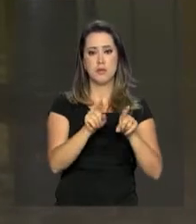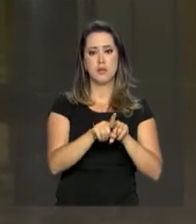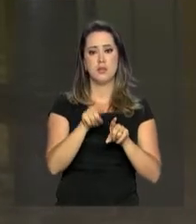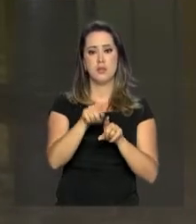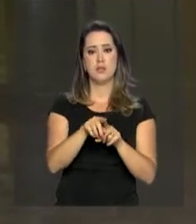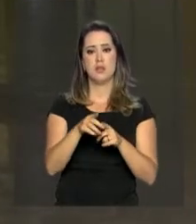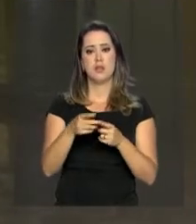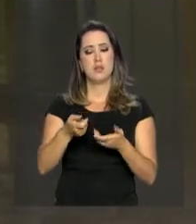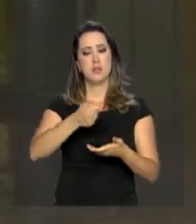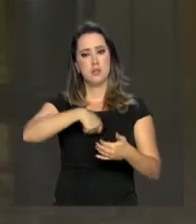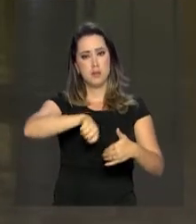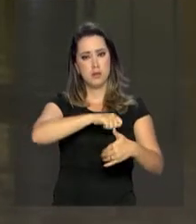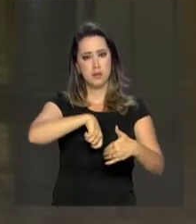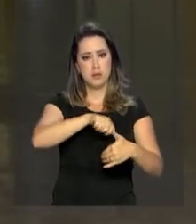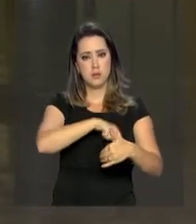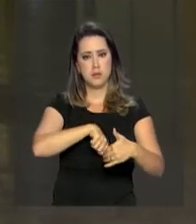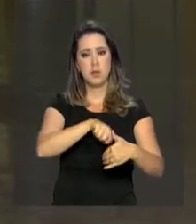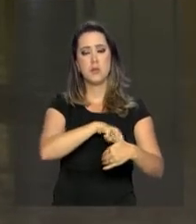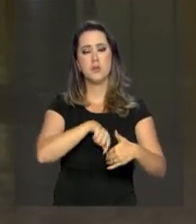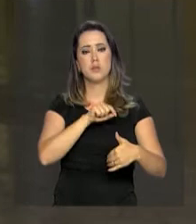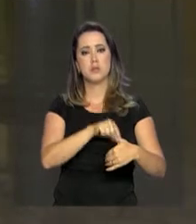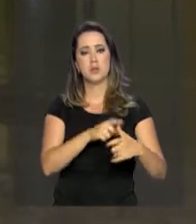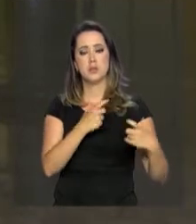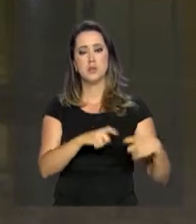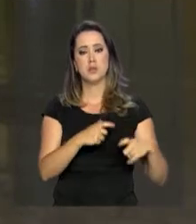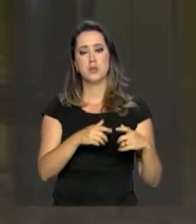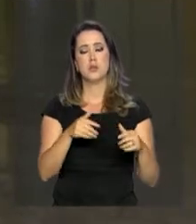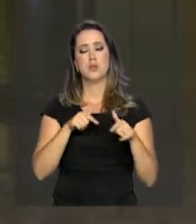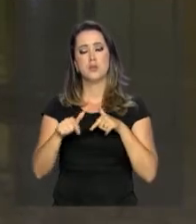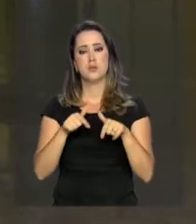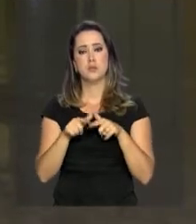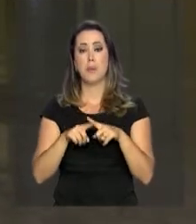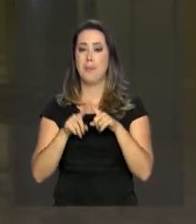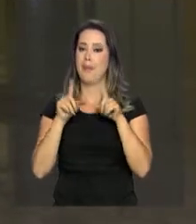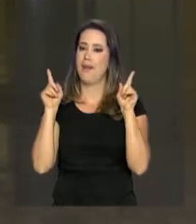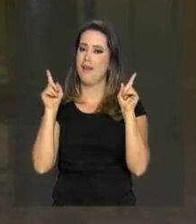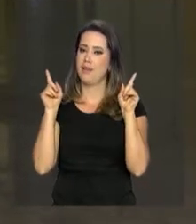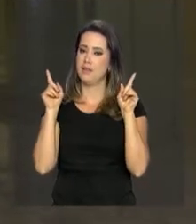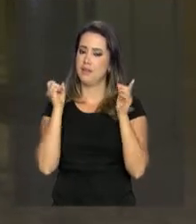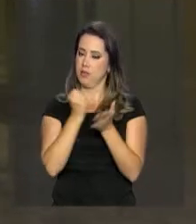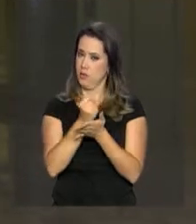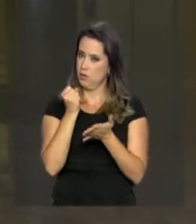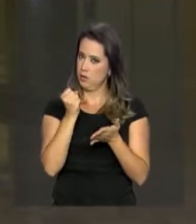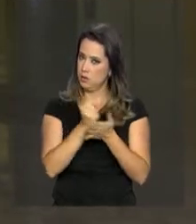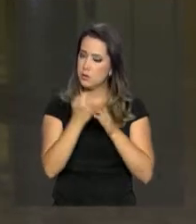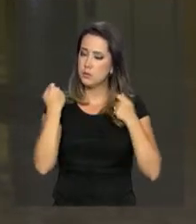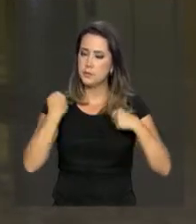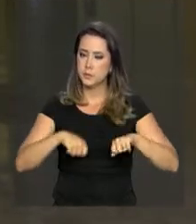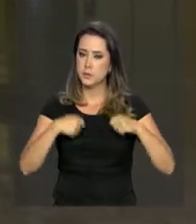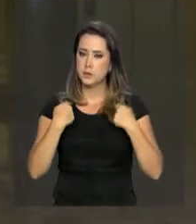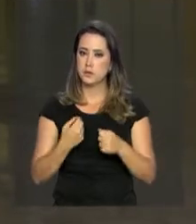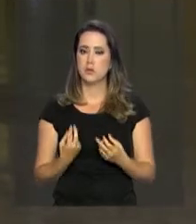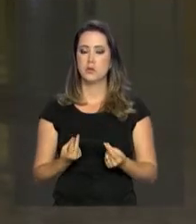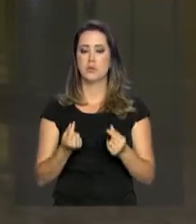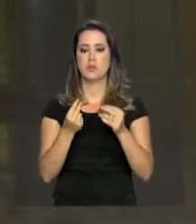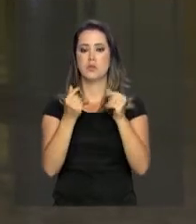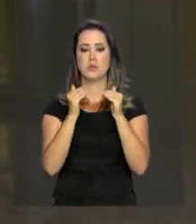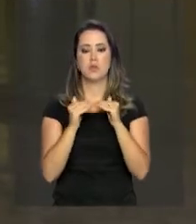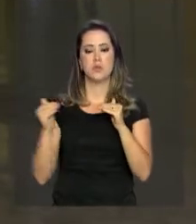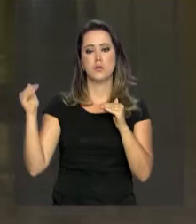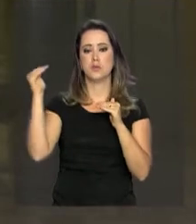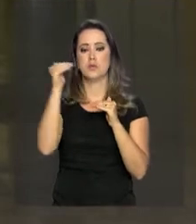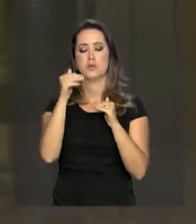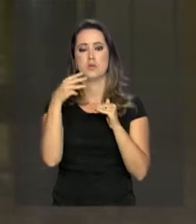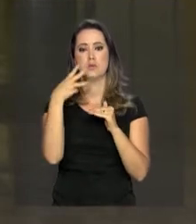merenda em órgãos públicos federais mas para isso as contratações precisam ter um valor superior a